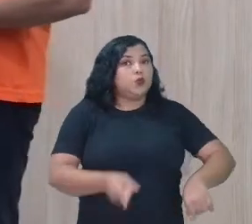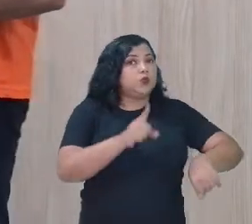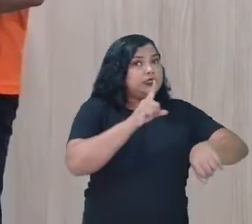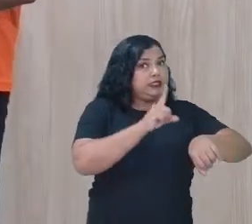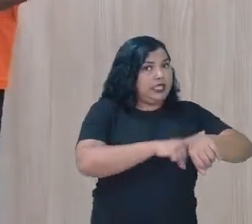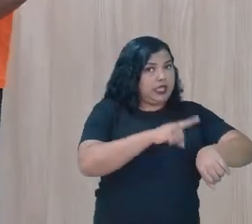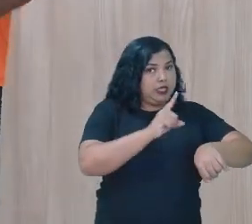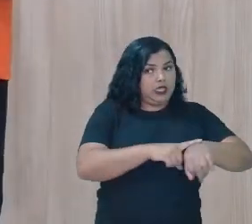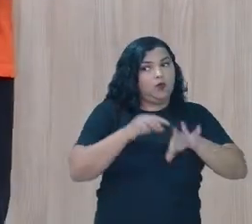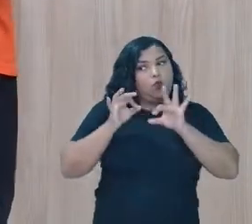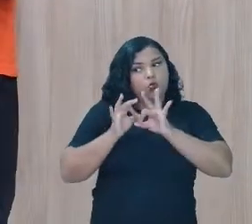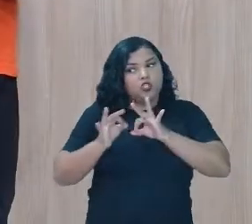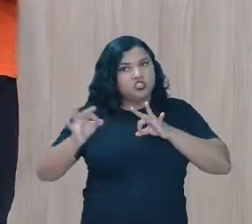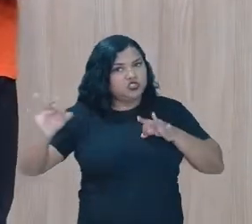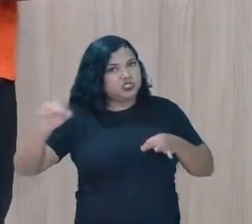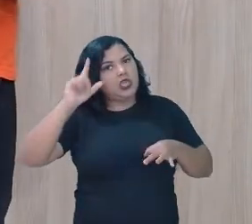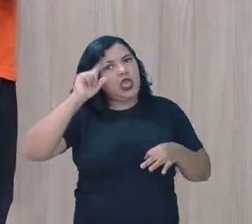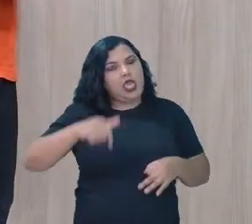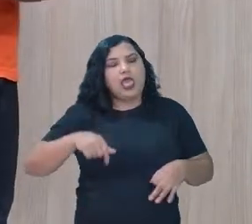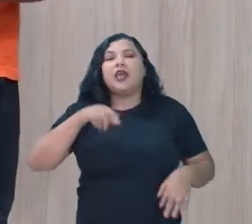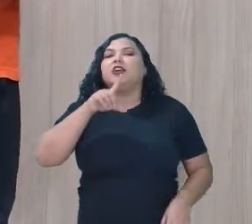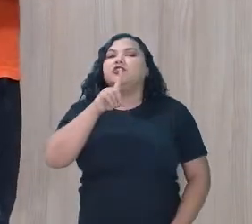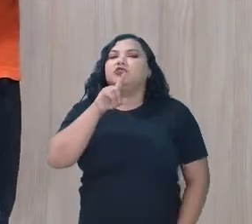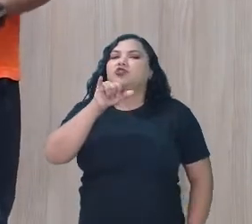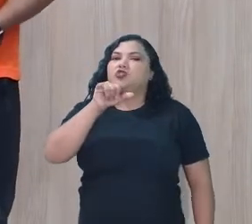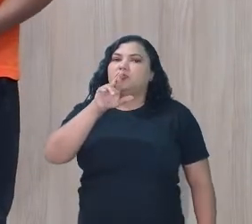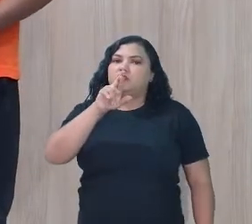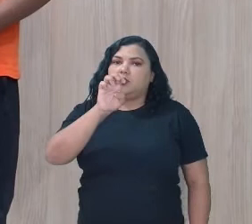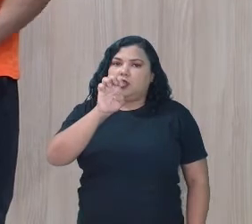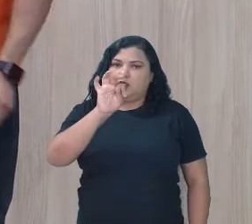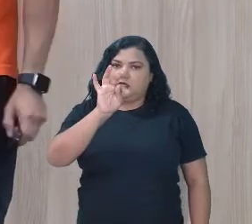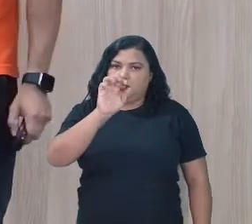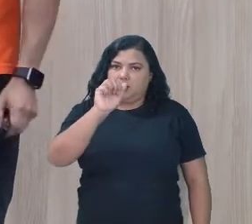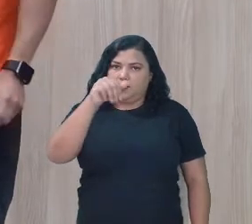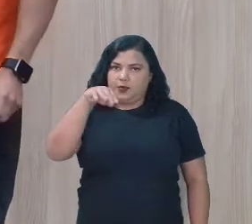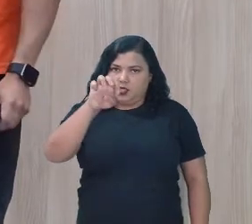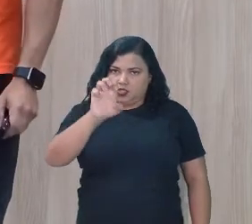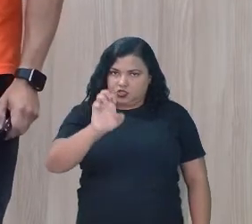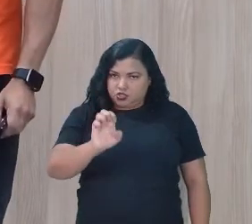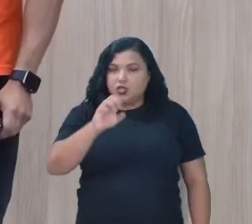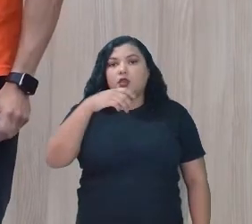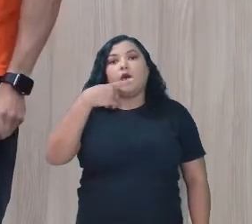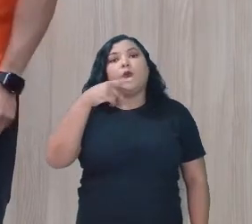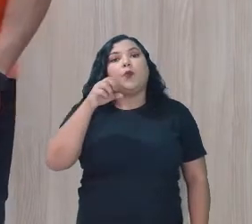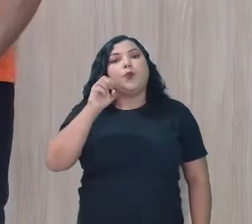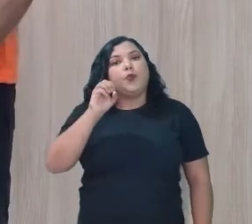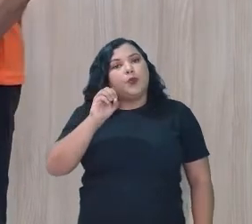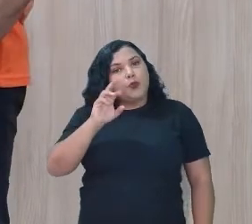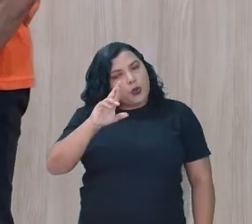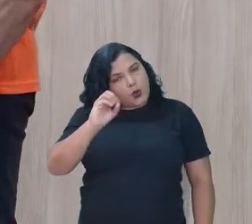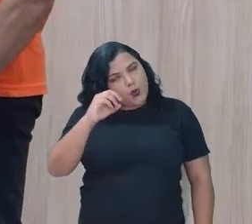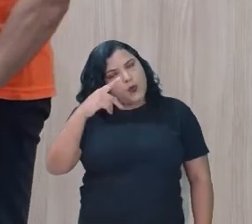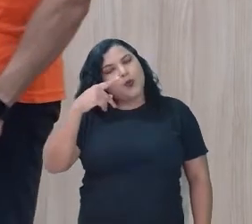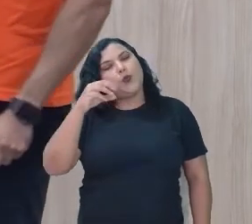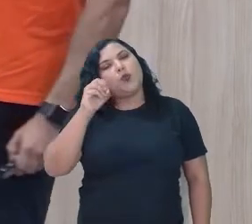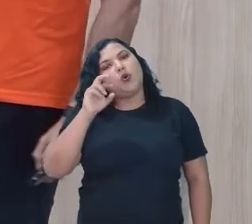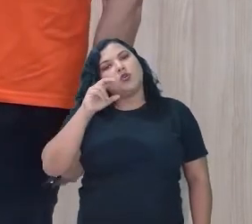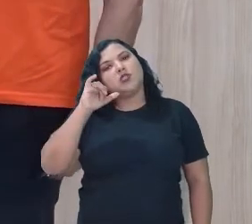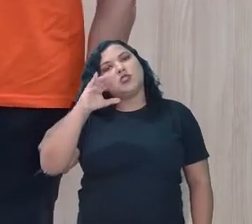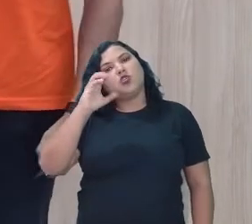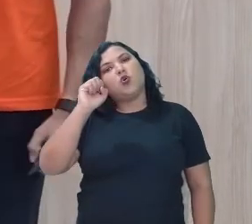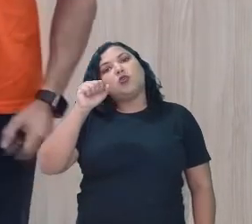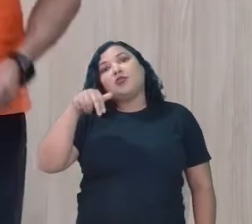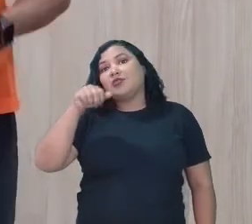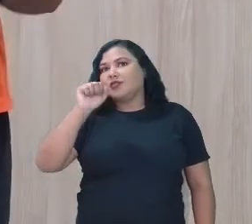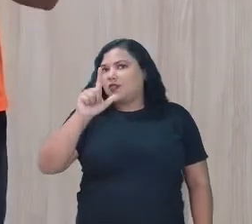distância são grandezas o quê? Diretamente proporcionais, certo? Vamos falar agora sobre